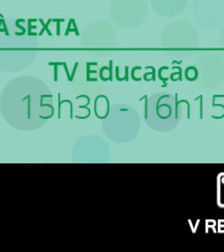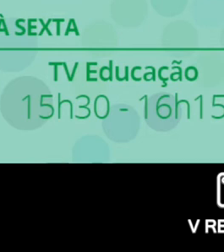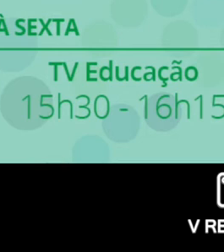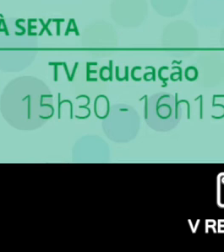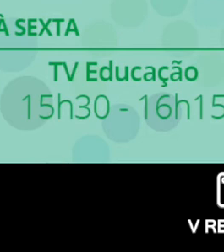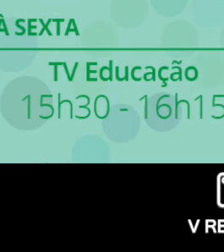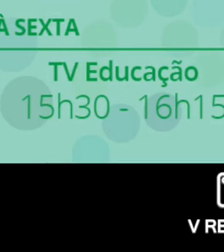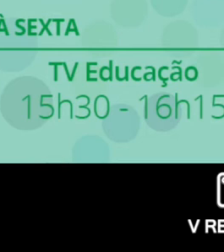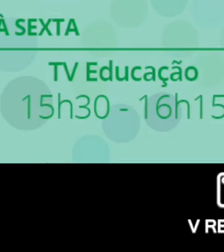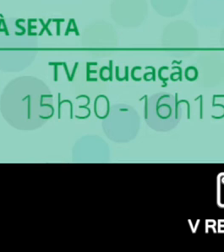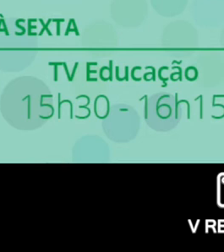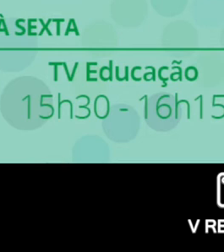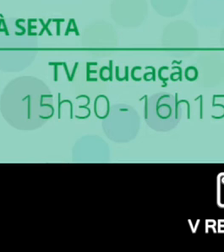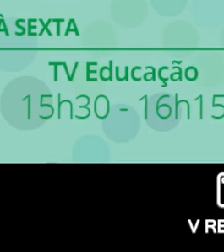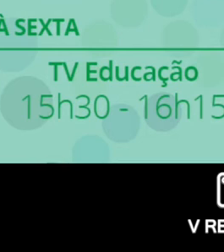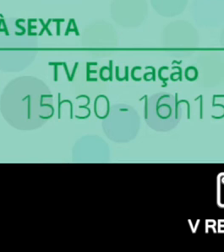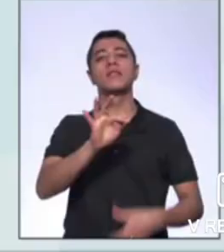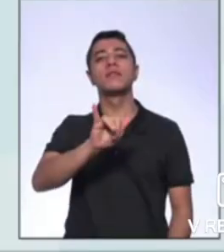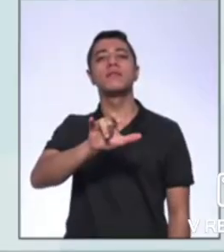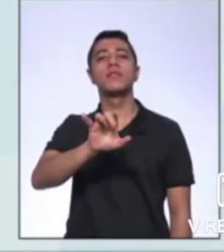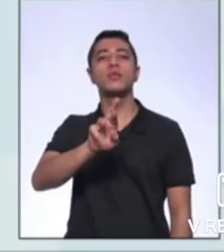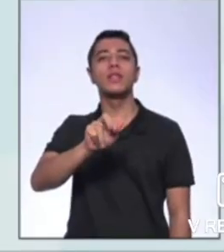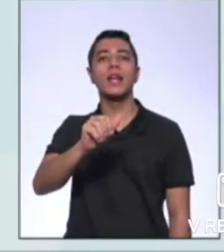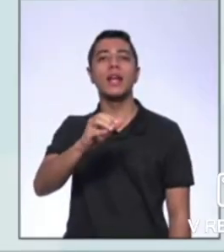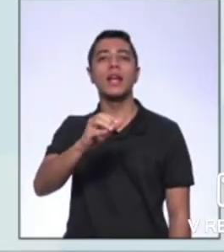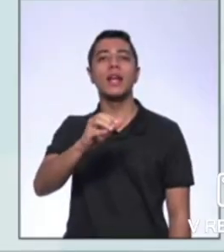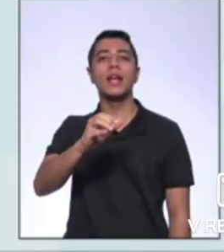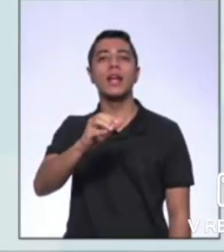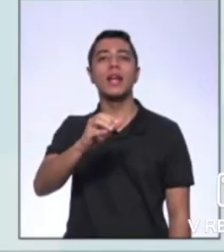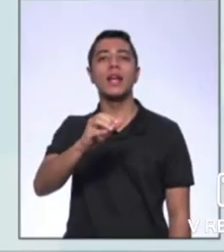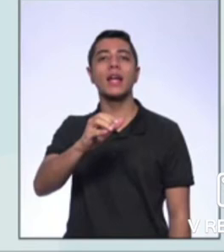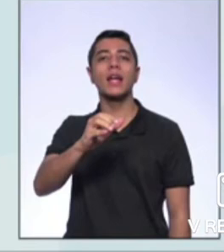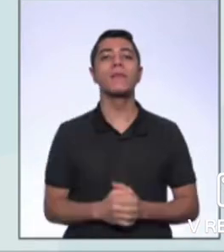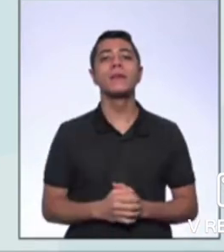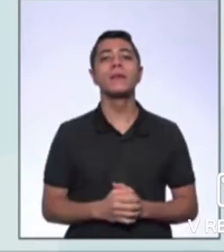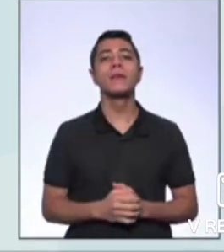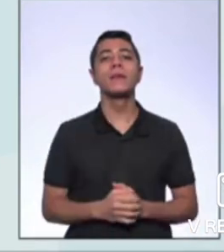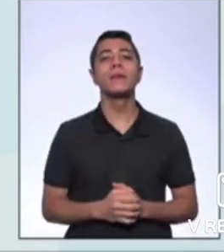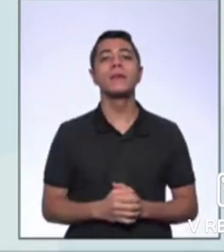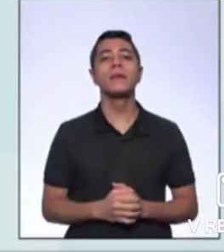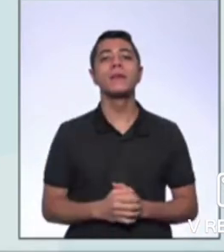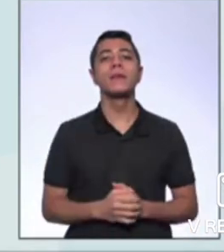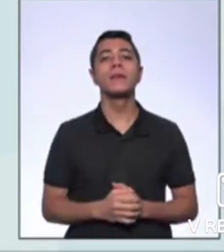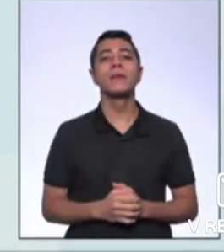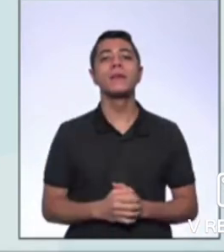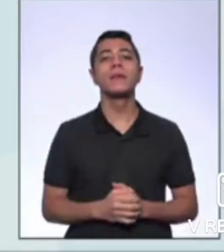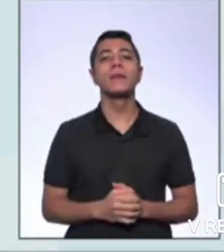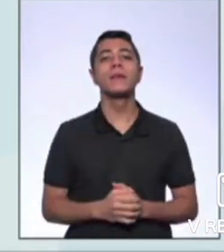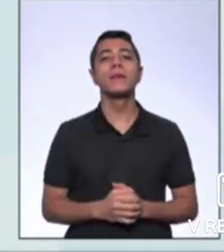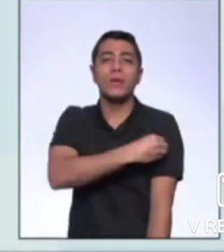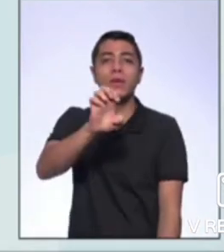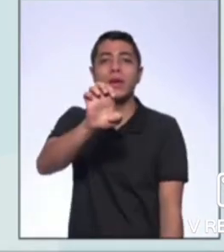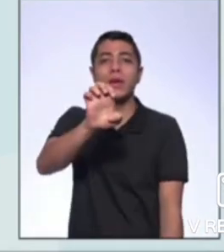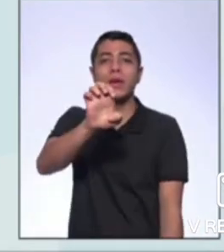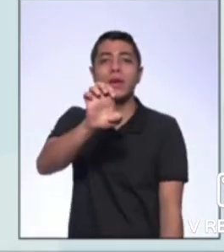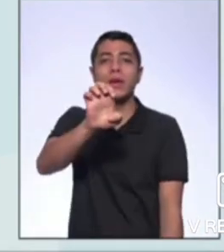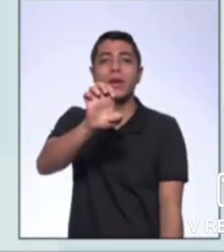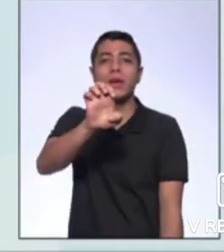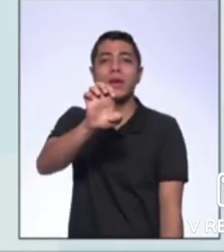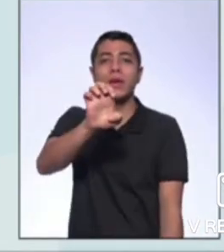hidro sem água. O que, que eu faço? Eu adiciono cal virgem. Esse cal, ele vai agregar a água desse